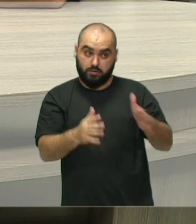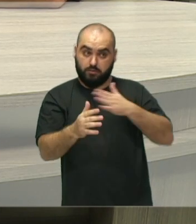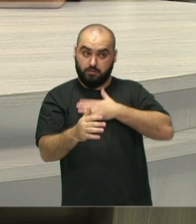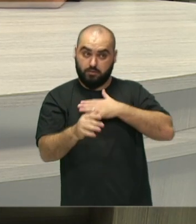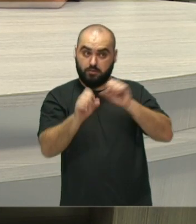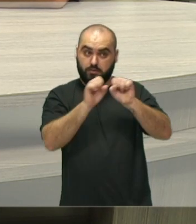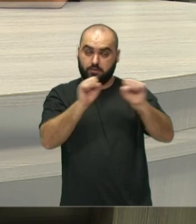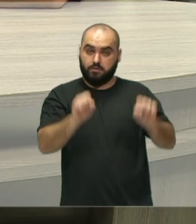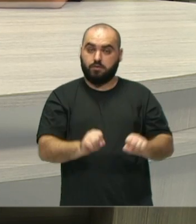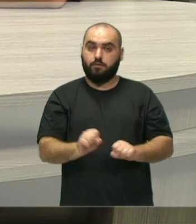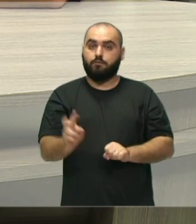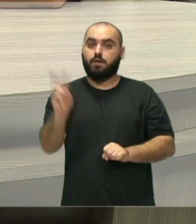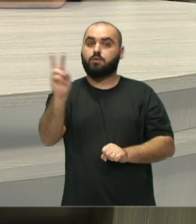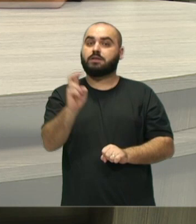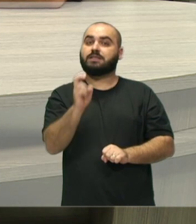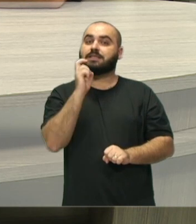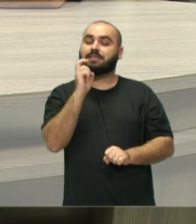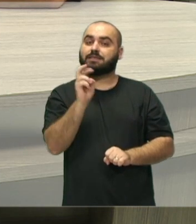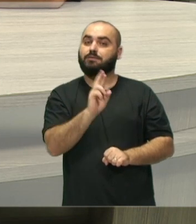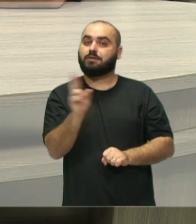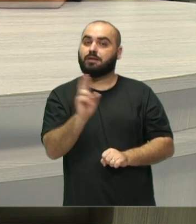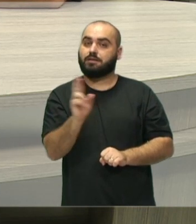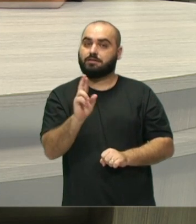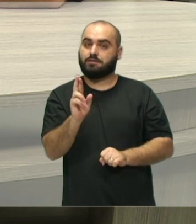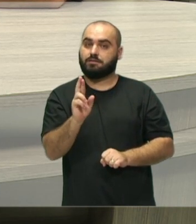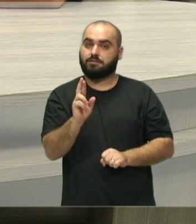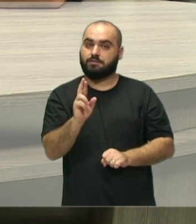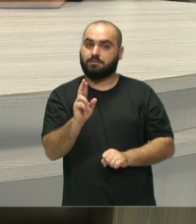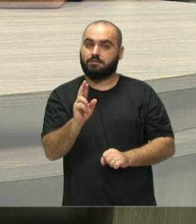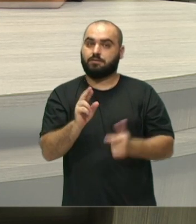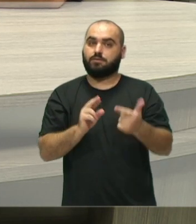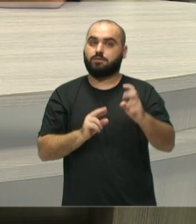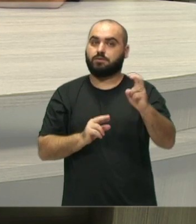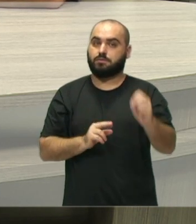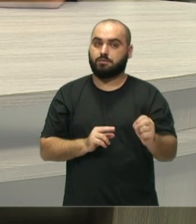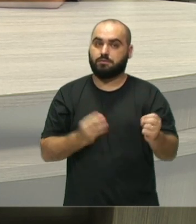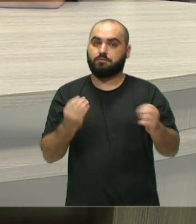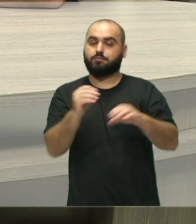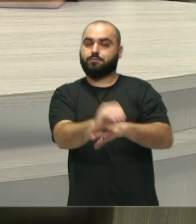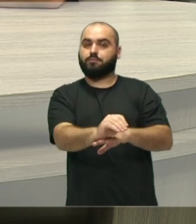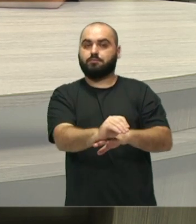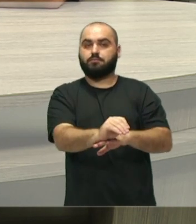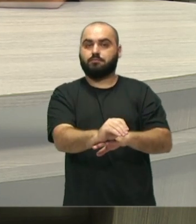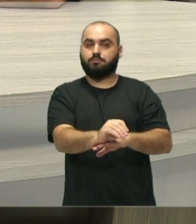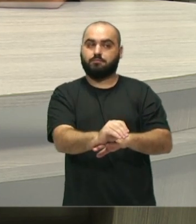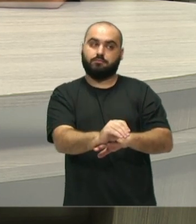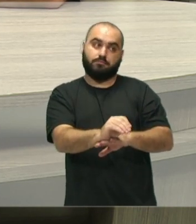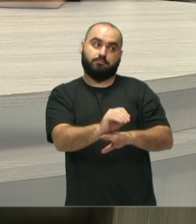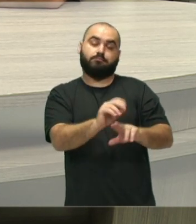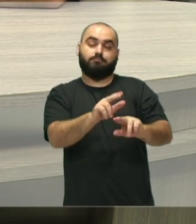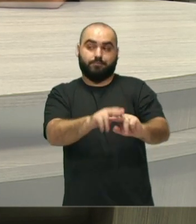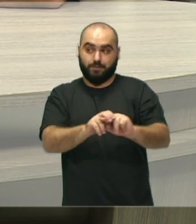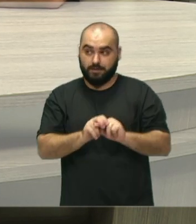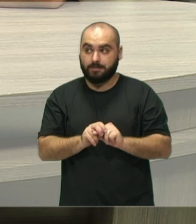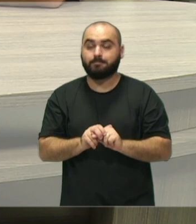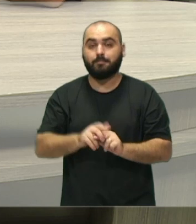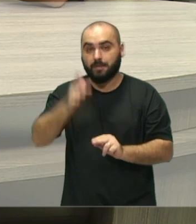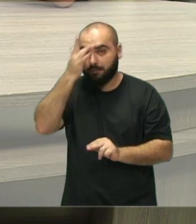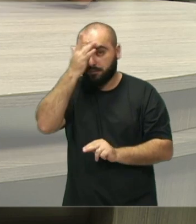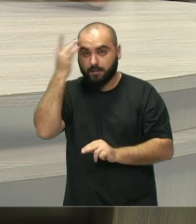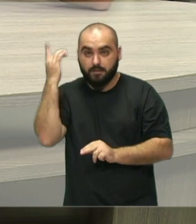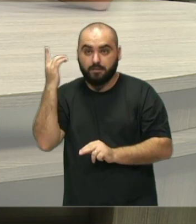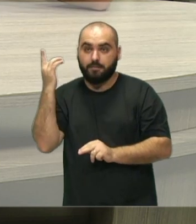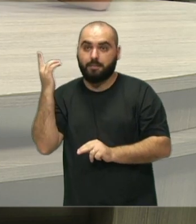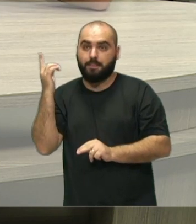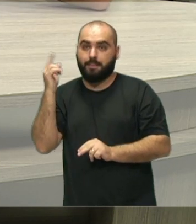sistema, a tarifa é de R$ 5,00 com R$ 2,50 de integração. Então, da pior das hipóteses, a pessoa para se